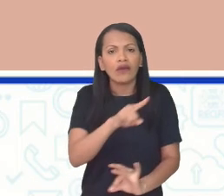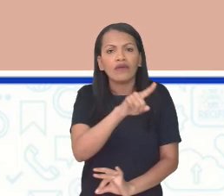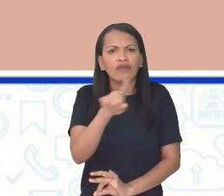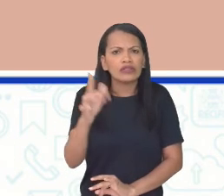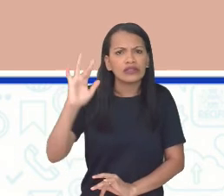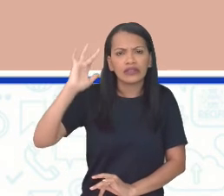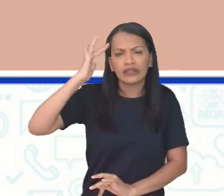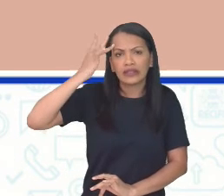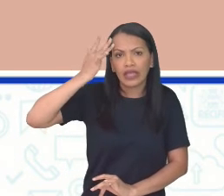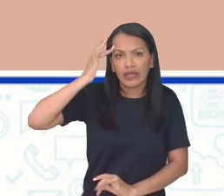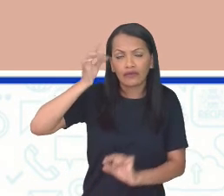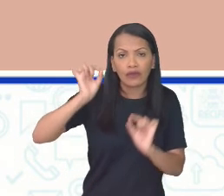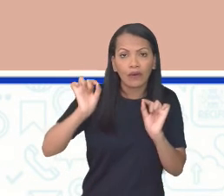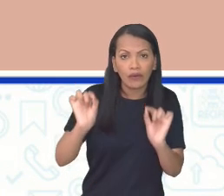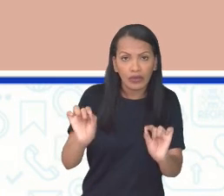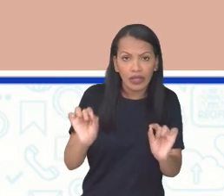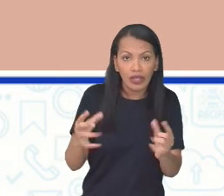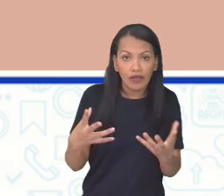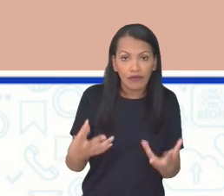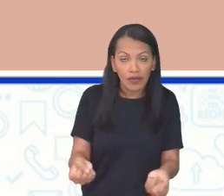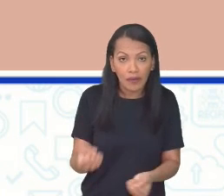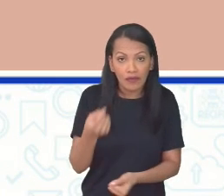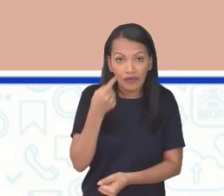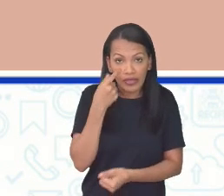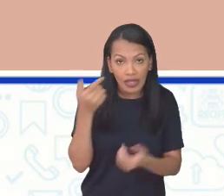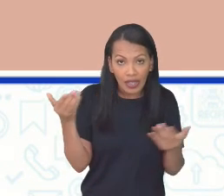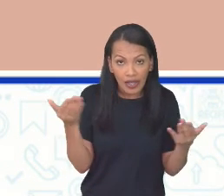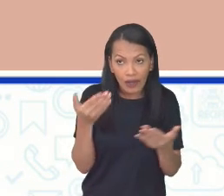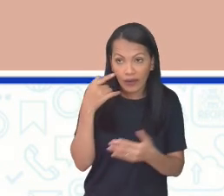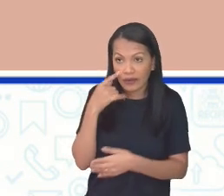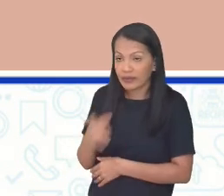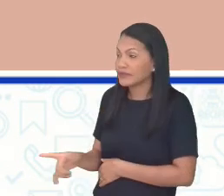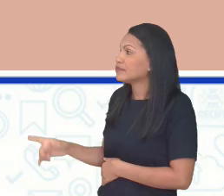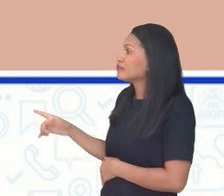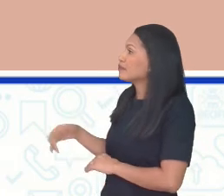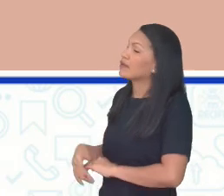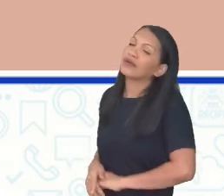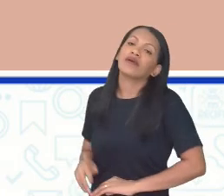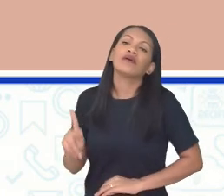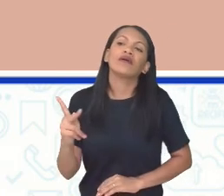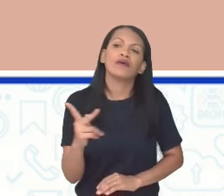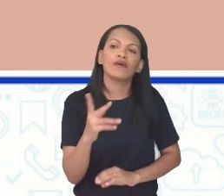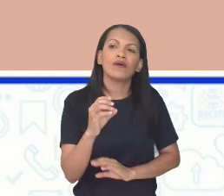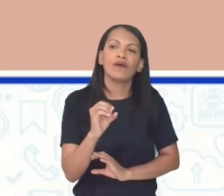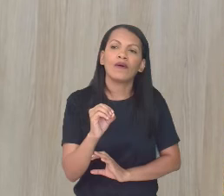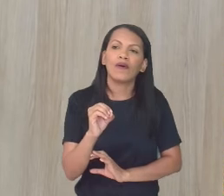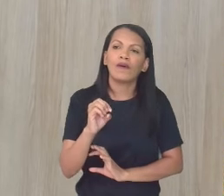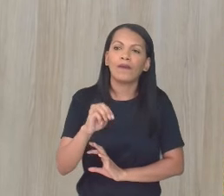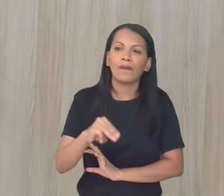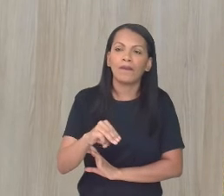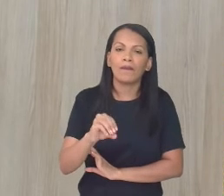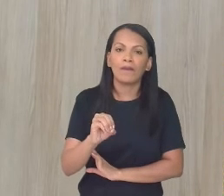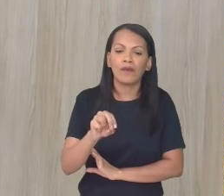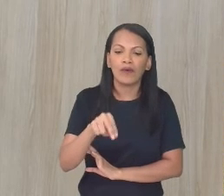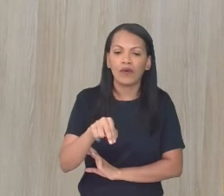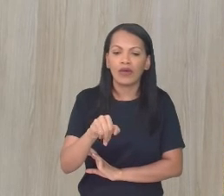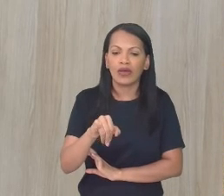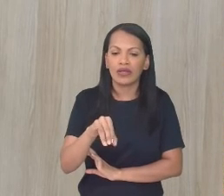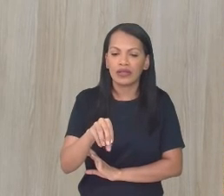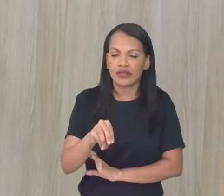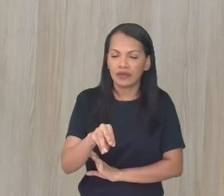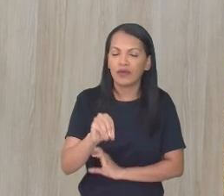vocês acham? Vamos ver agora? Homônimos, não é? Homônimos são palavras com a